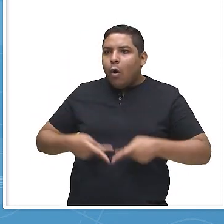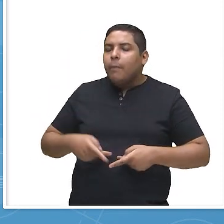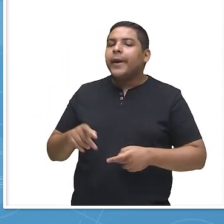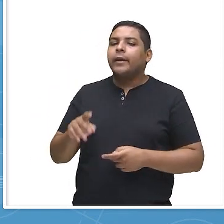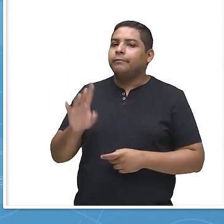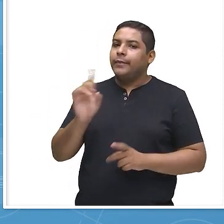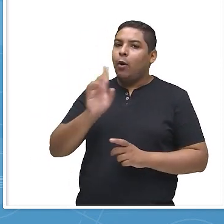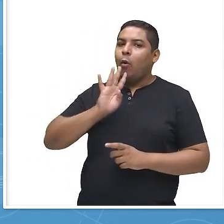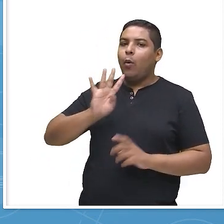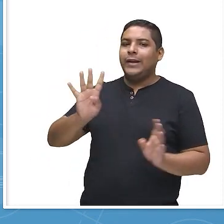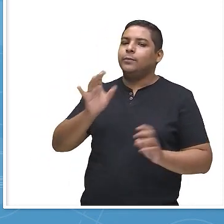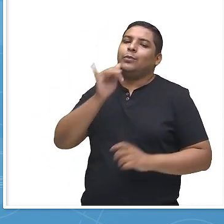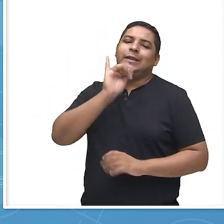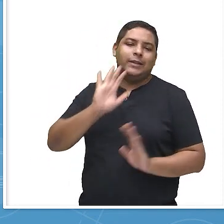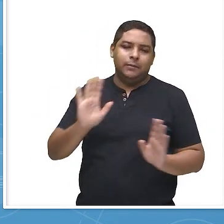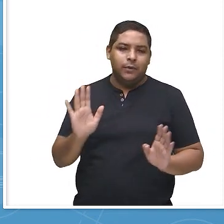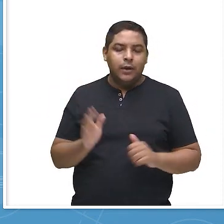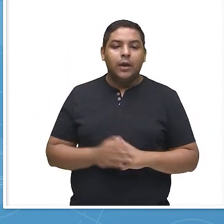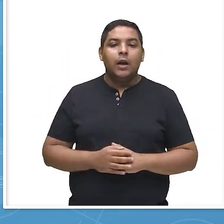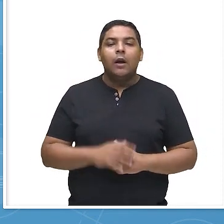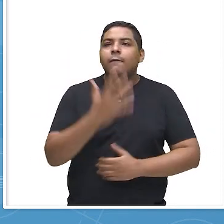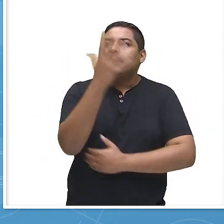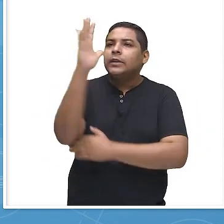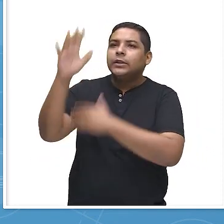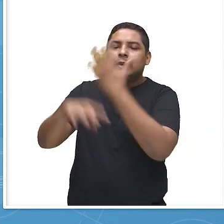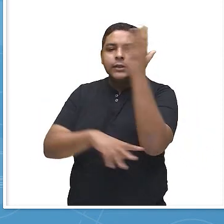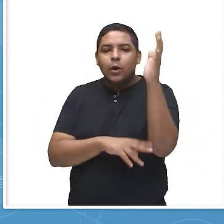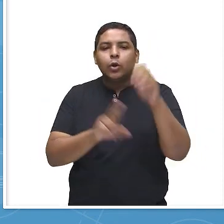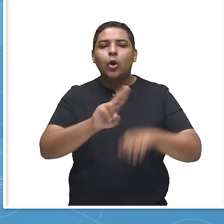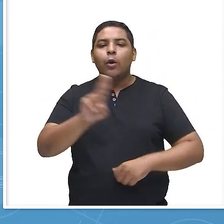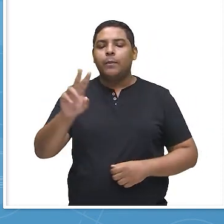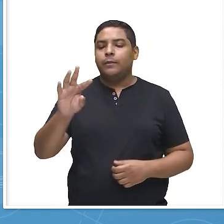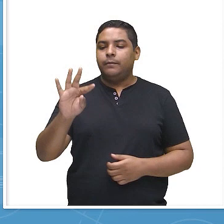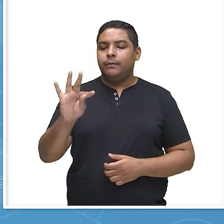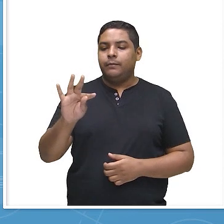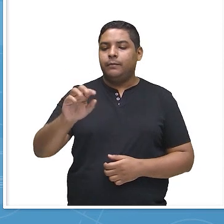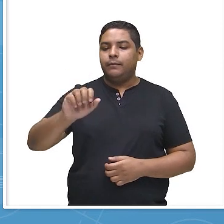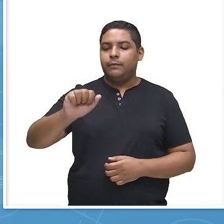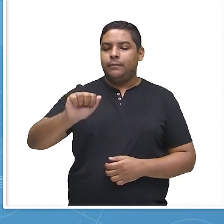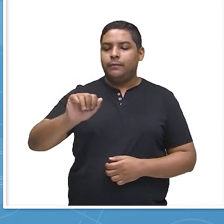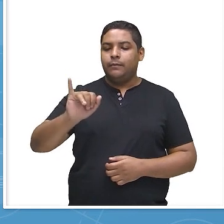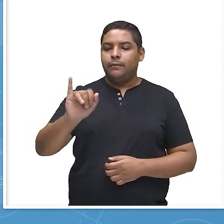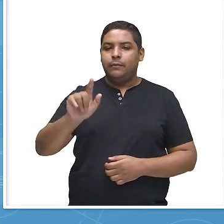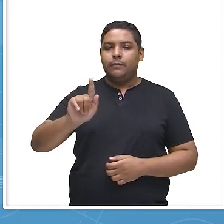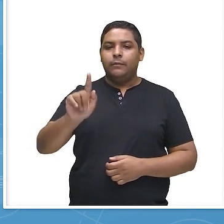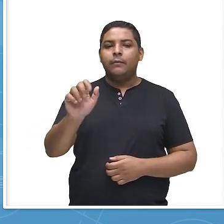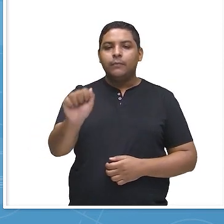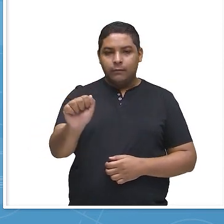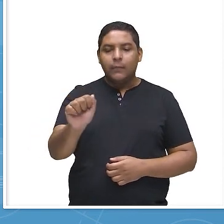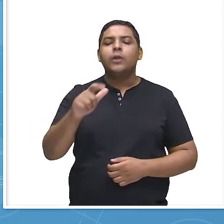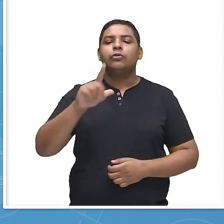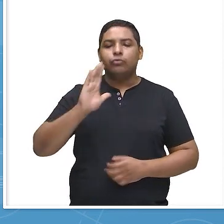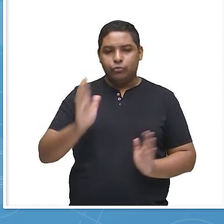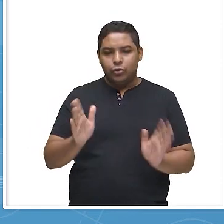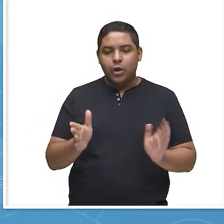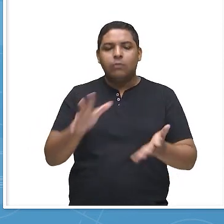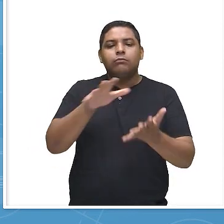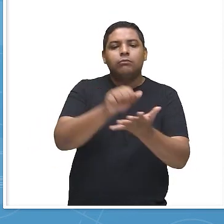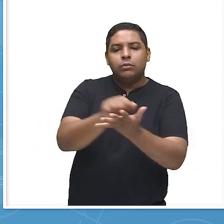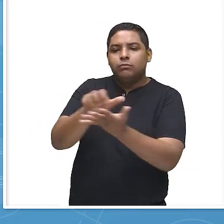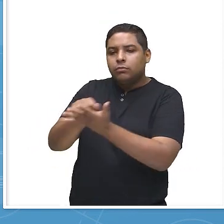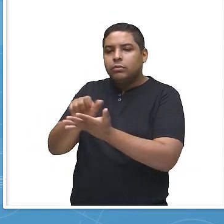conheça, tá? Por exemplo, a vegetação de taiga. Não quer dizer que ele não conhece esse tipo de vegetação. Já está catalogada, já